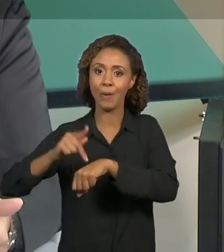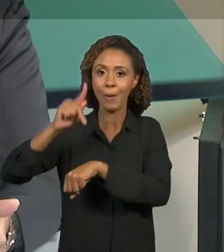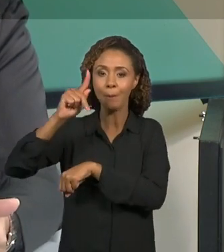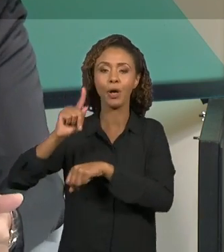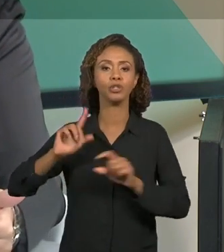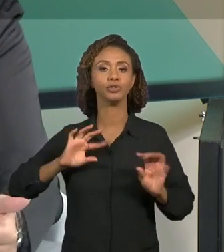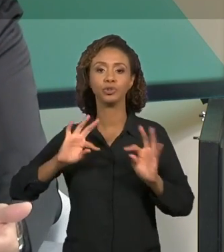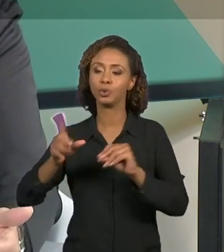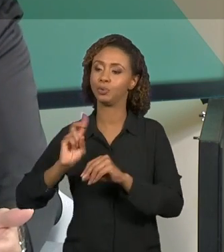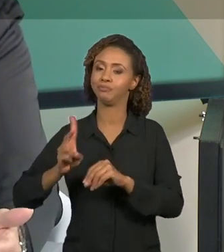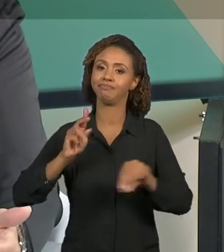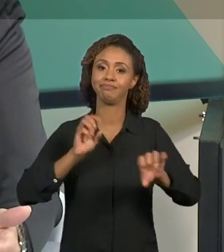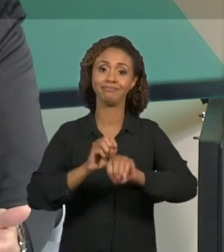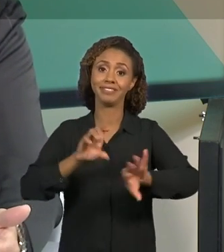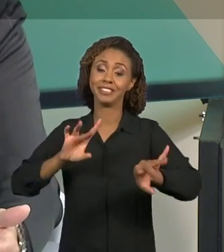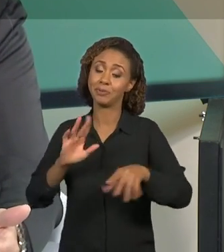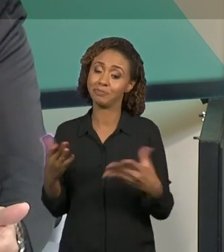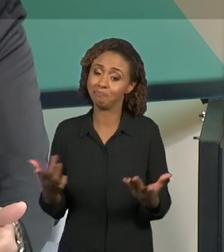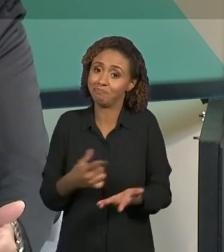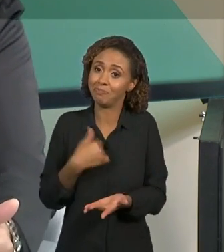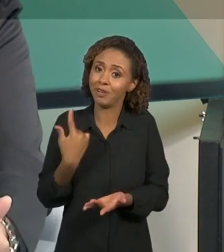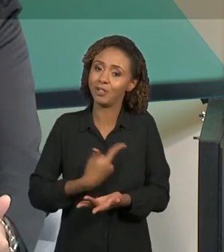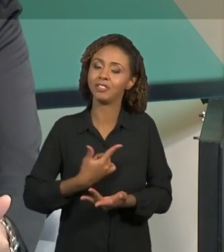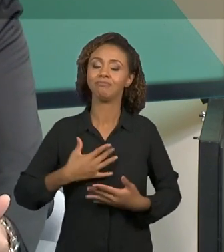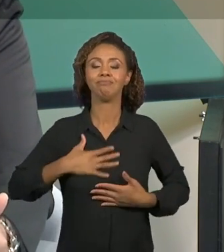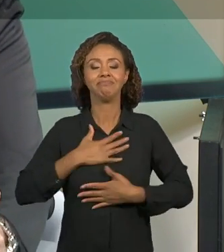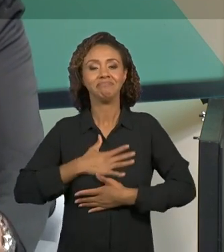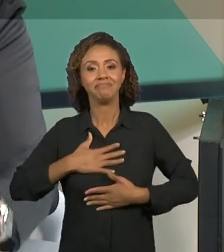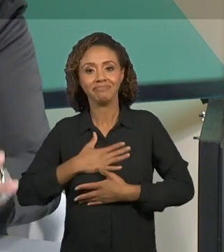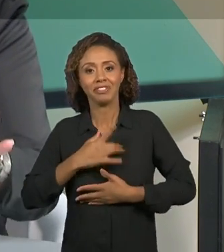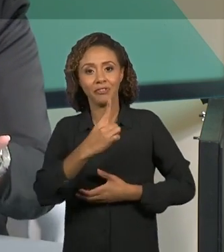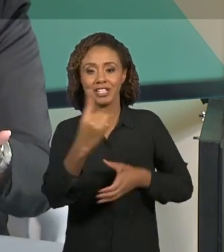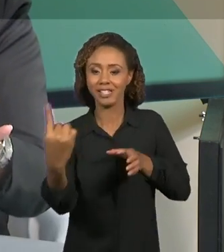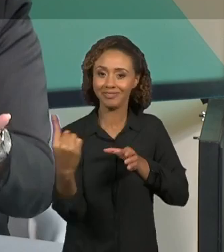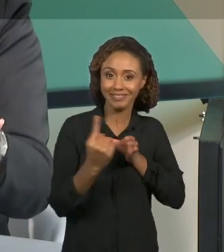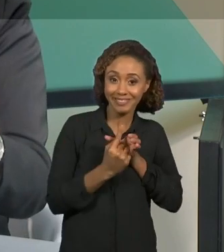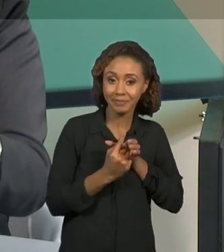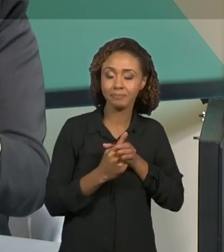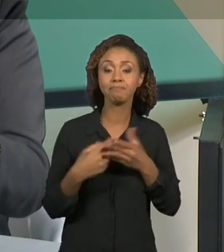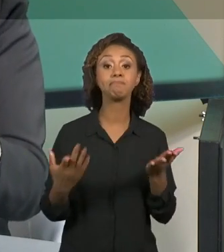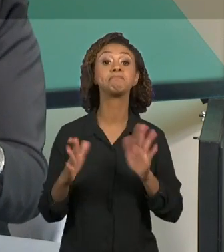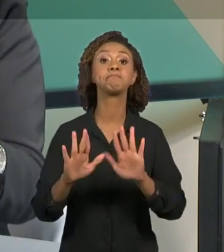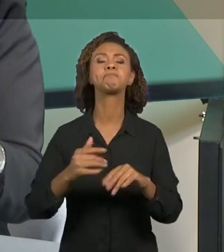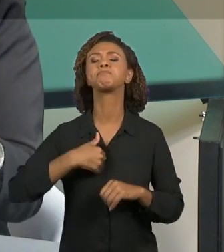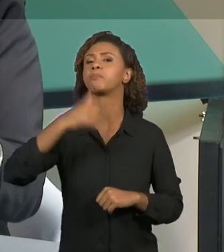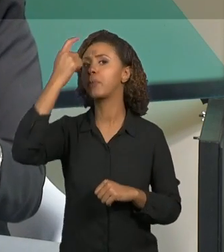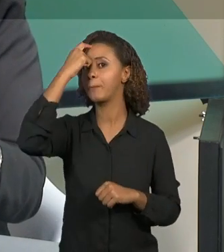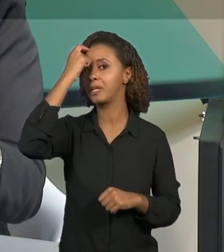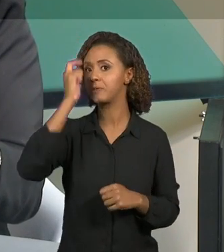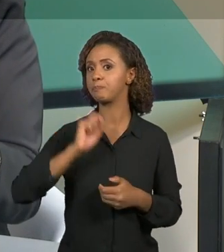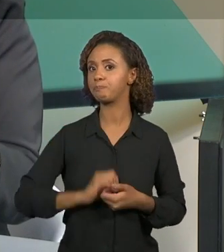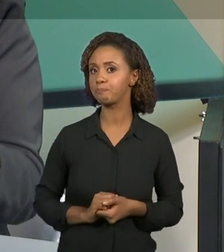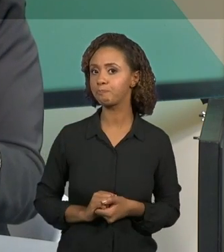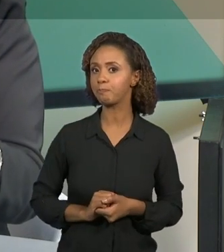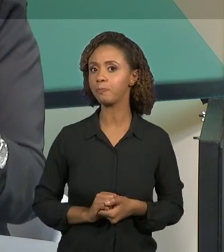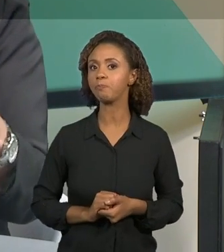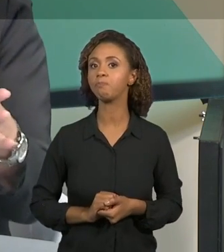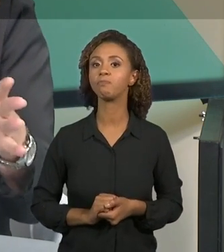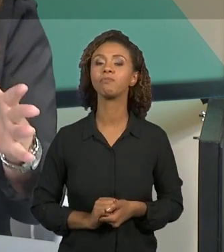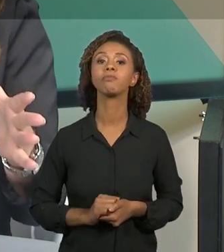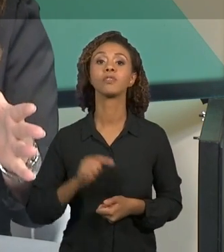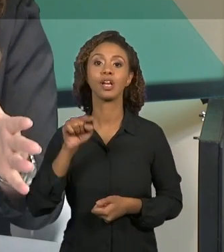então para a gente vai ser um prazer muito grande ter você nessa dinâmica então assim pensa no seguinte você sempre vai é